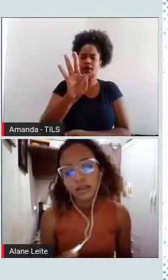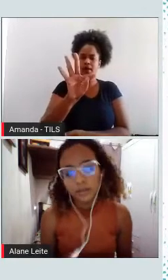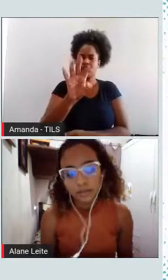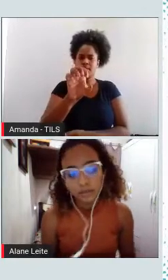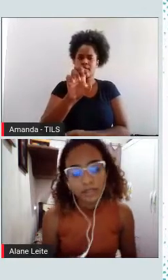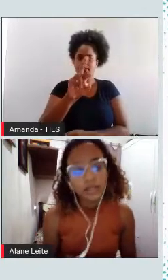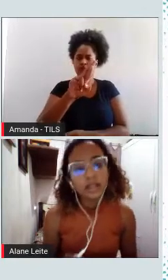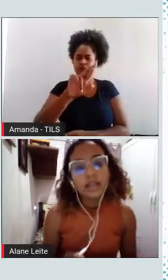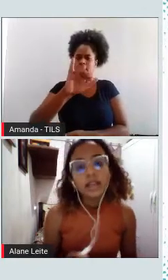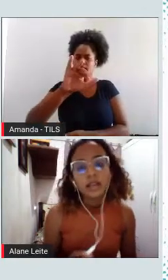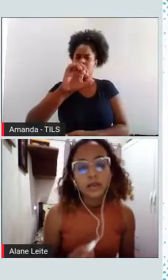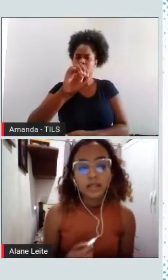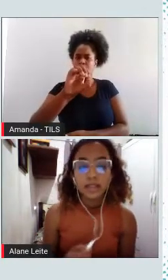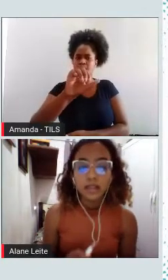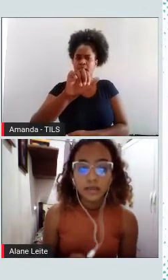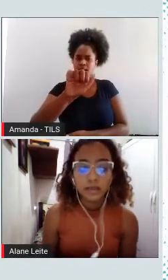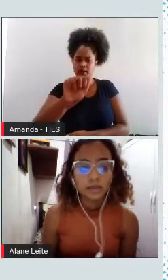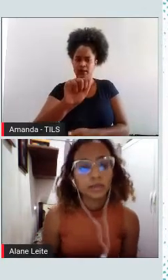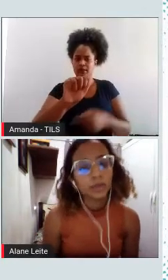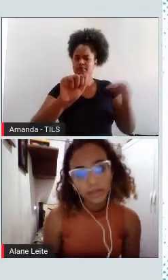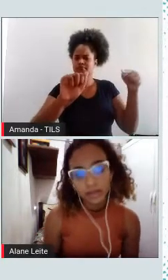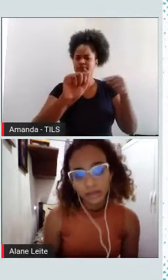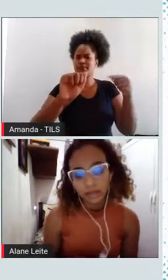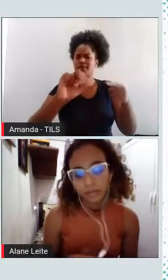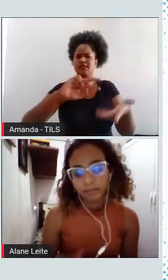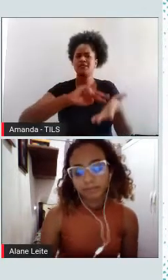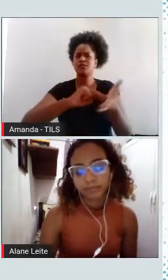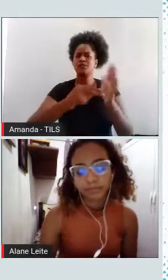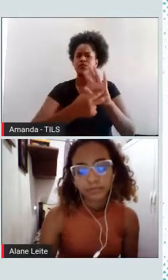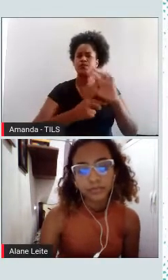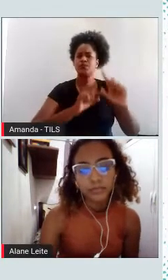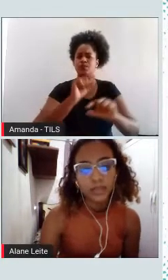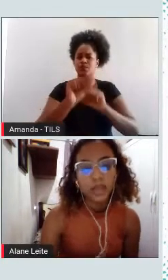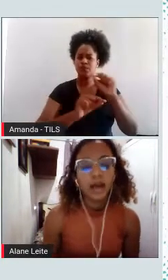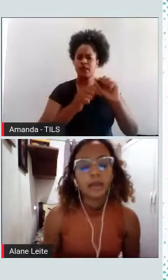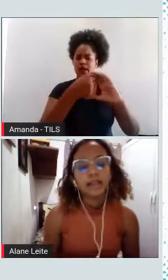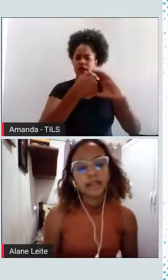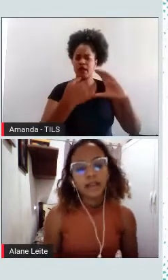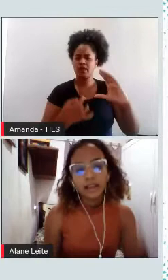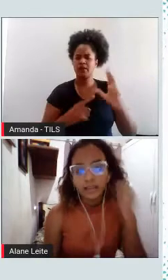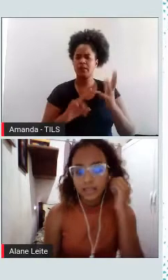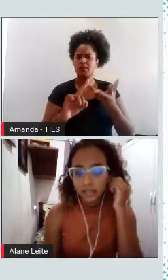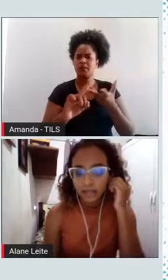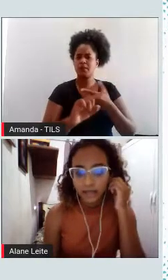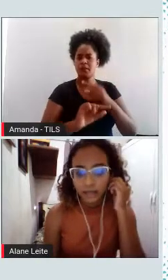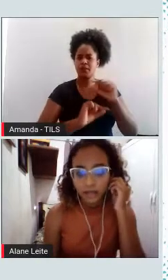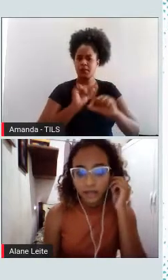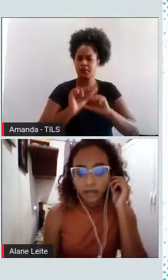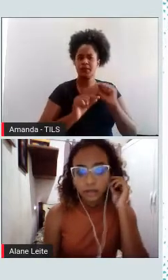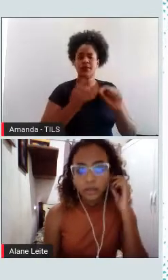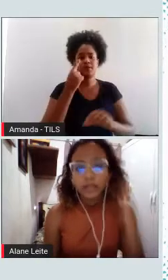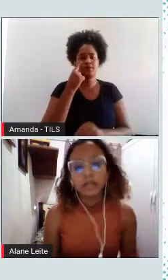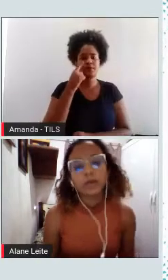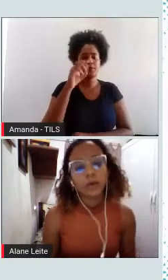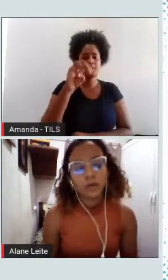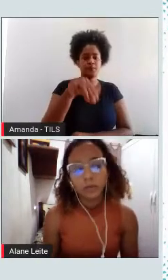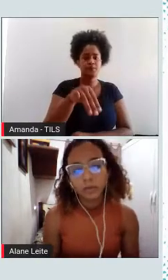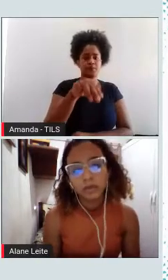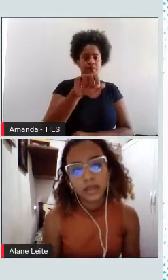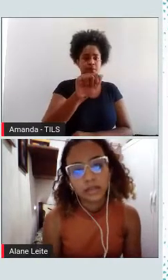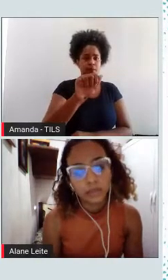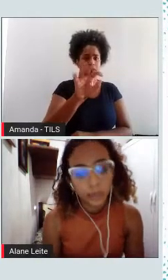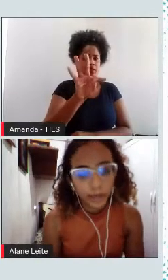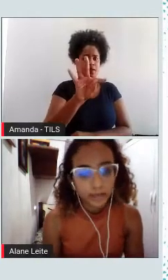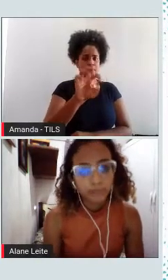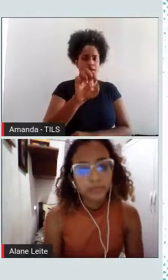ela seria constituída e quais seriam as suas propriedades? A matéria ela vai ser tudo aquilo que ocupa